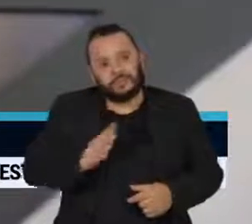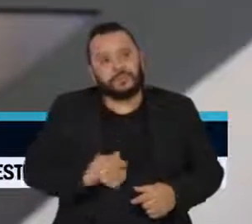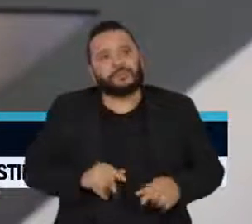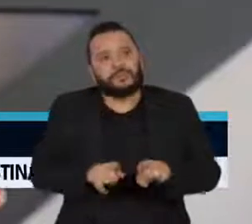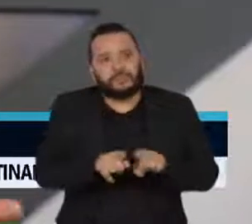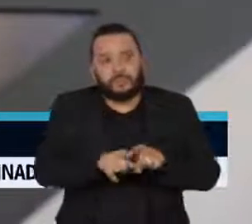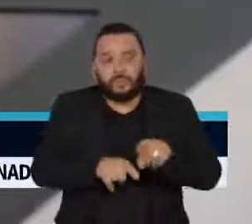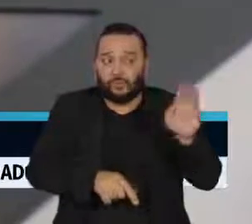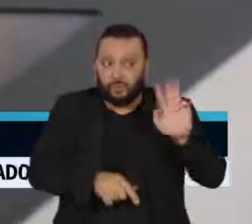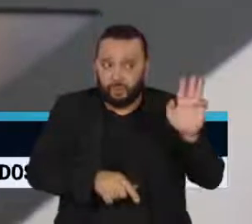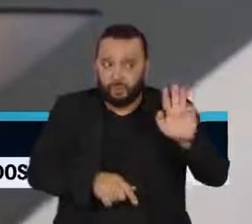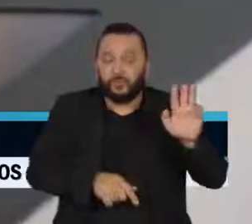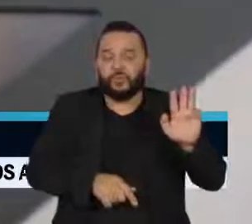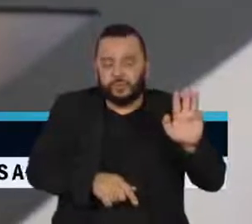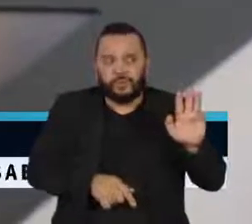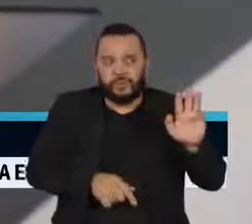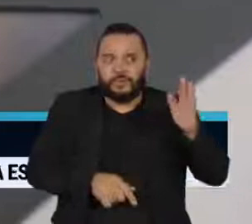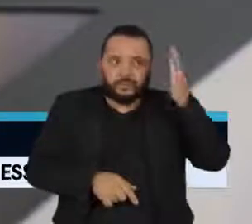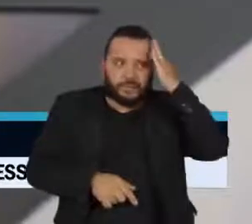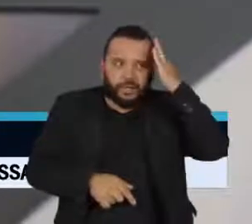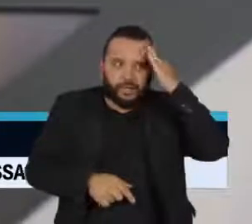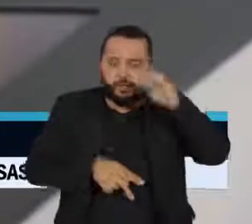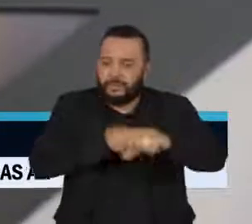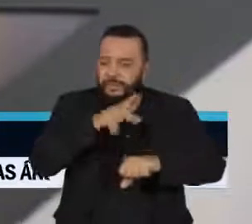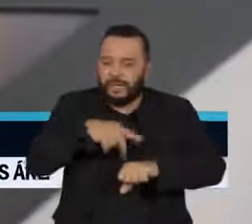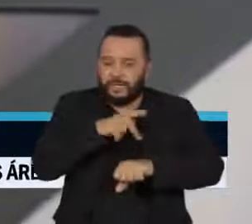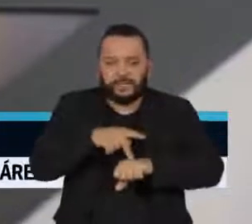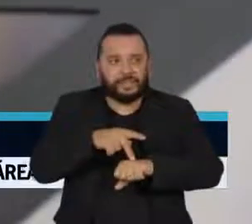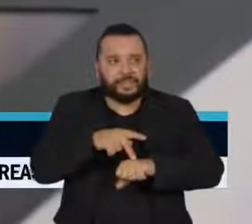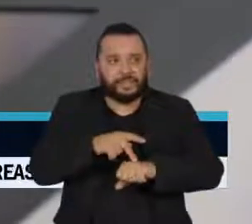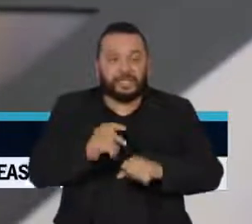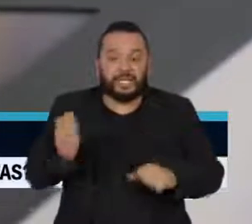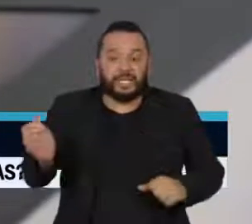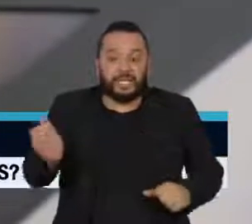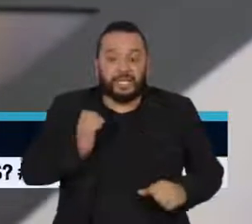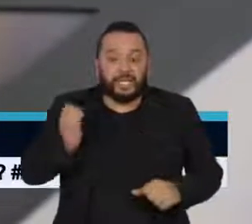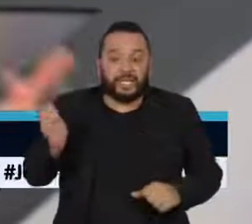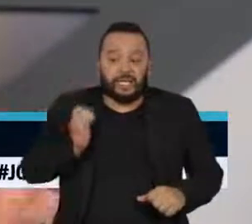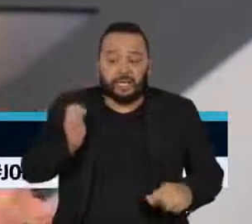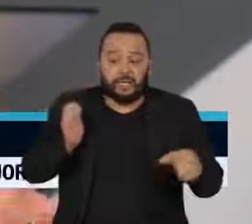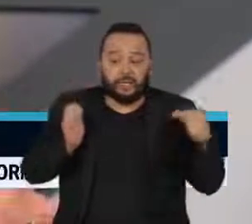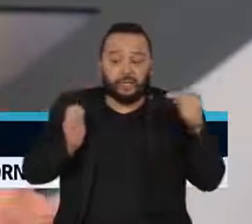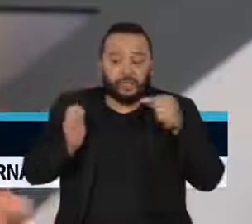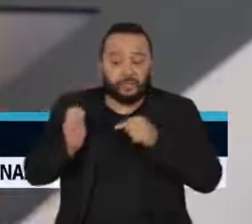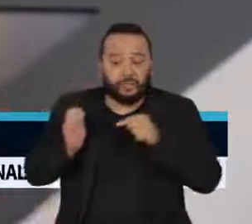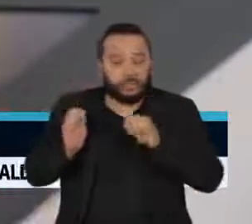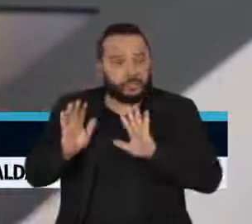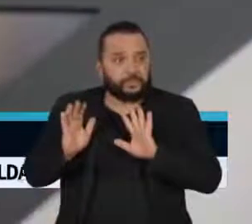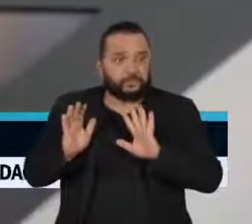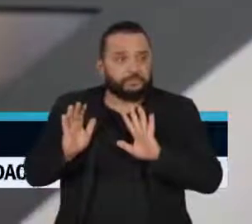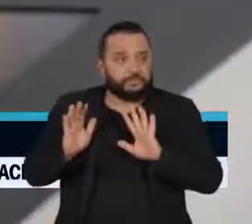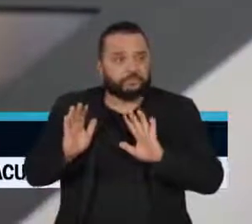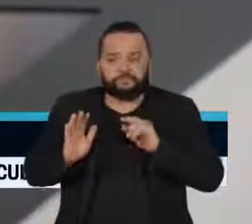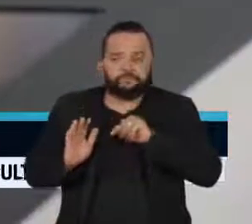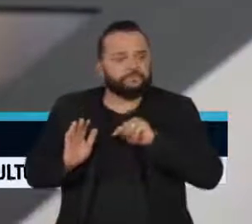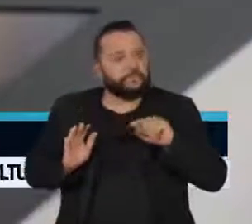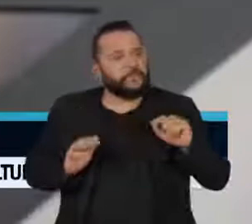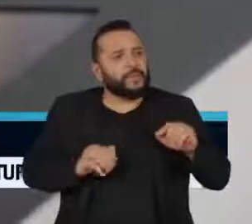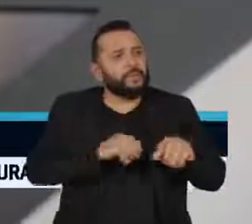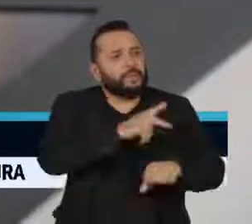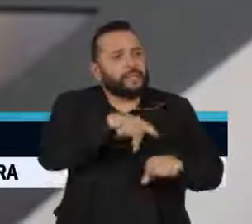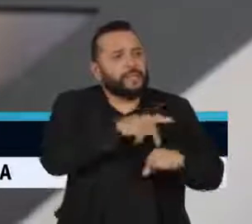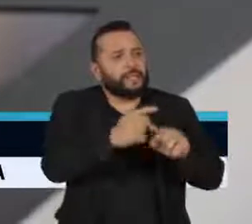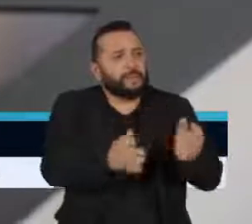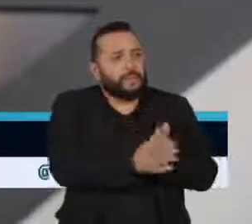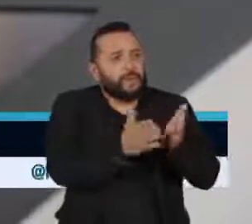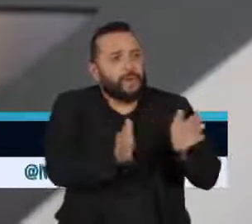olha, os países em desenvolvimento vão ter que ser ajudados de alguma maneira e os desenvolvidos que poluíram por